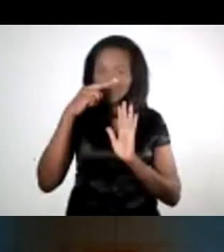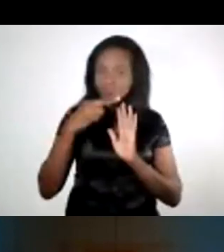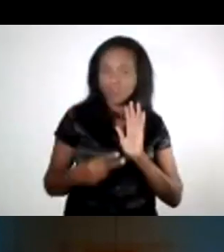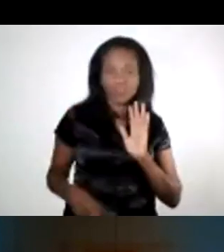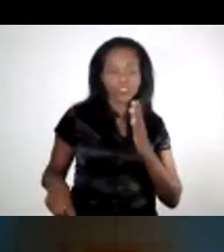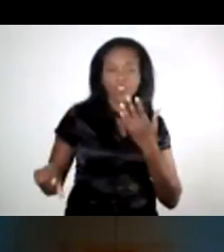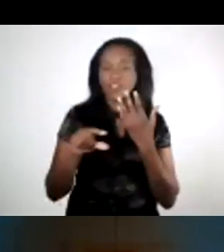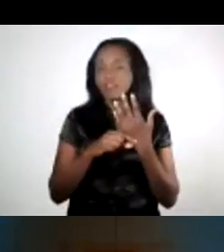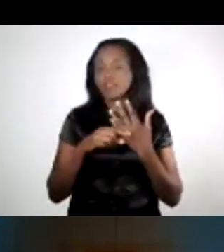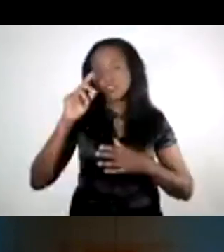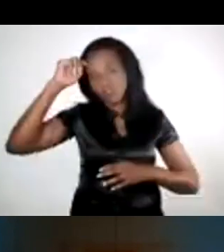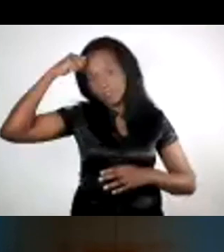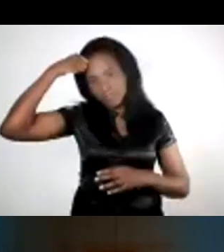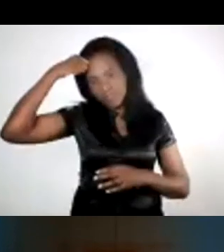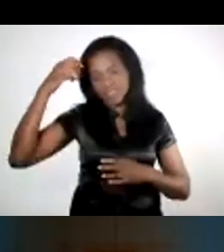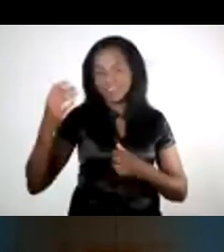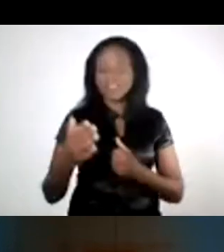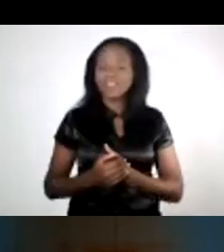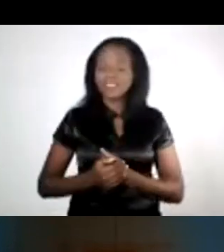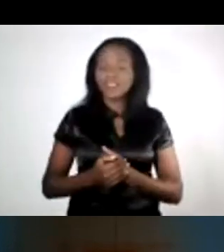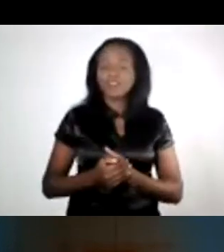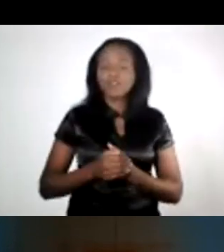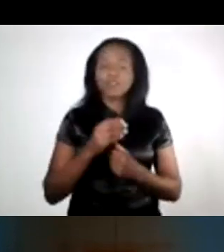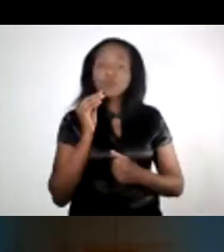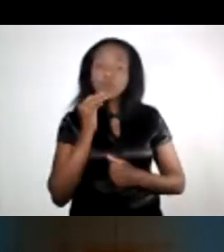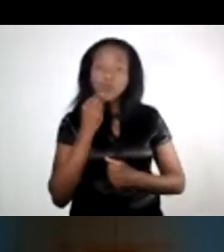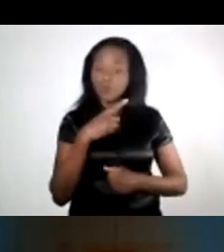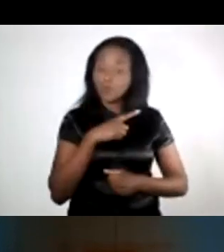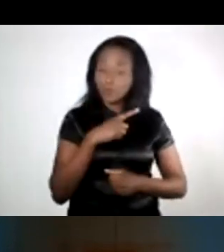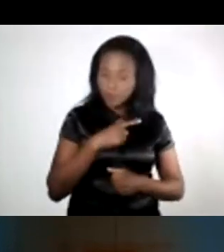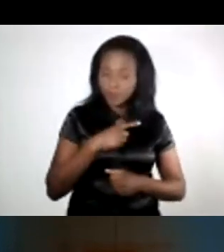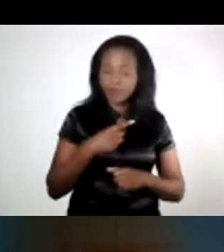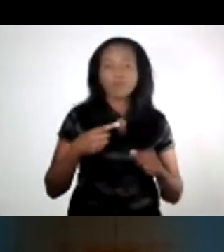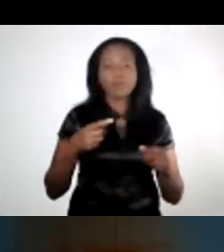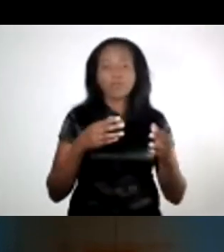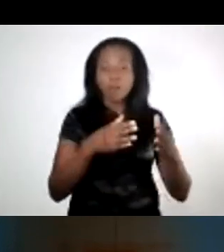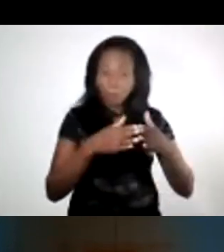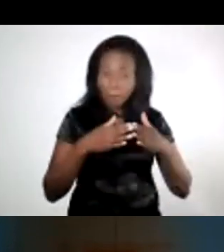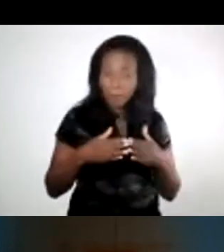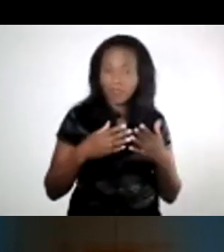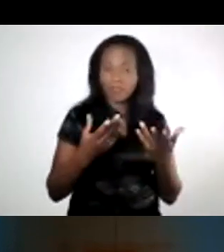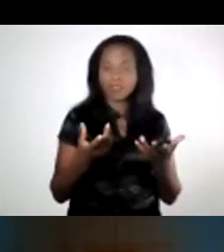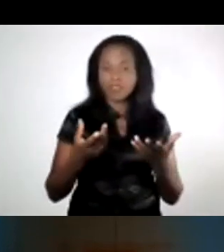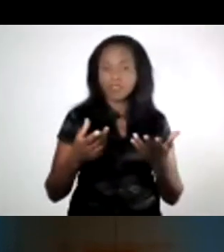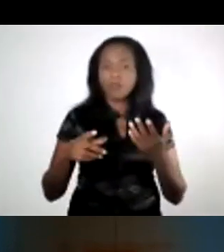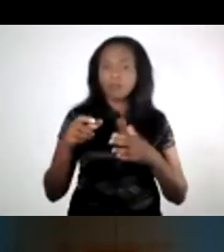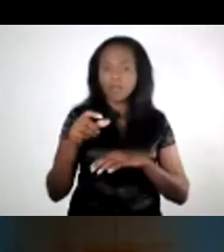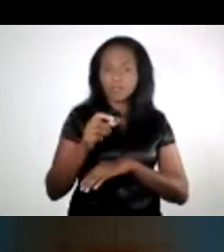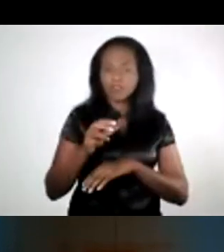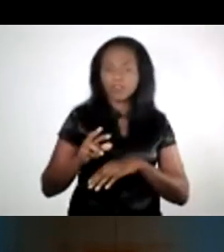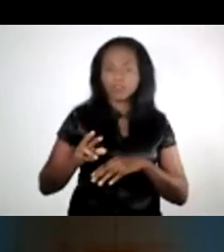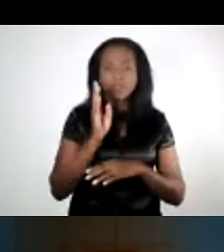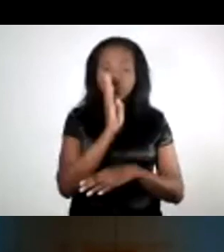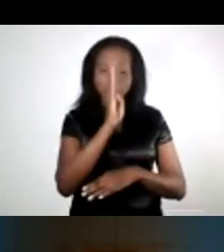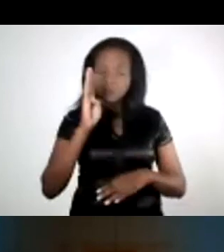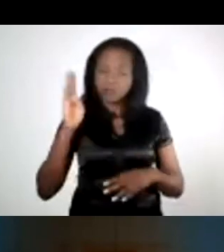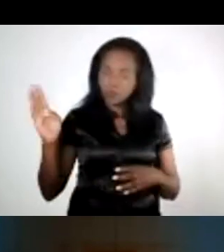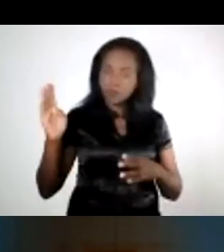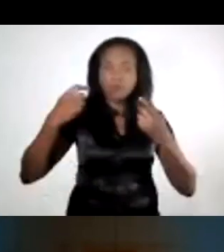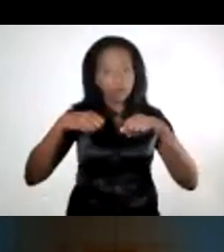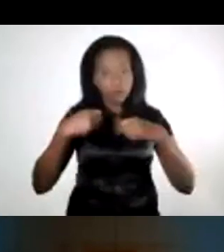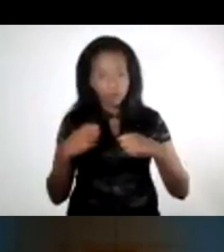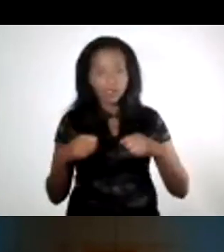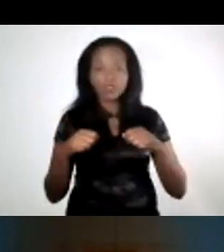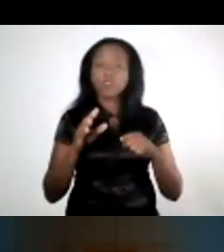negras. E quando houver oportunidade, peçam autoras negras nas bibliotecas. As bibliotecas precisam ser